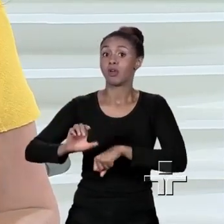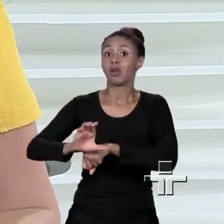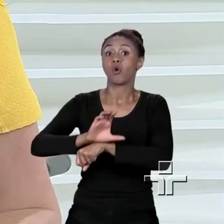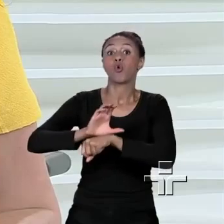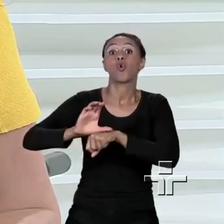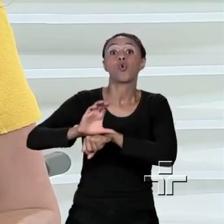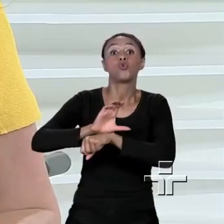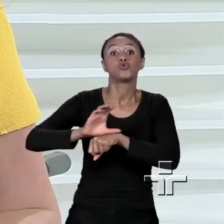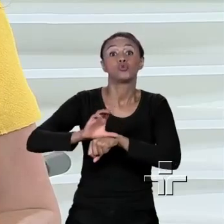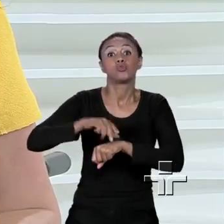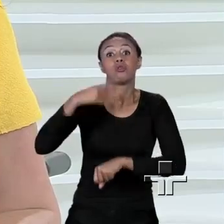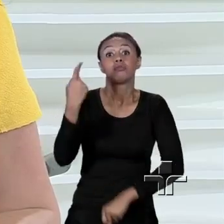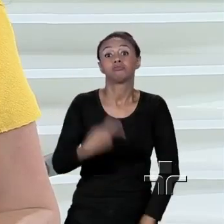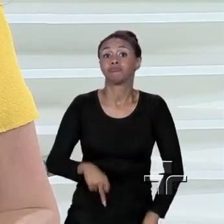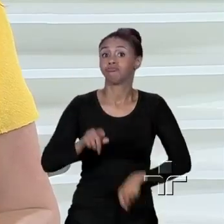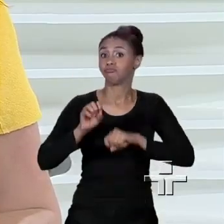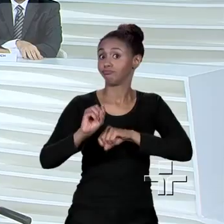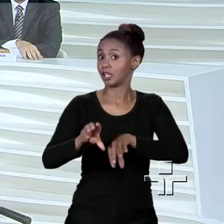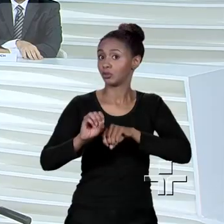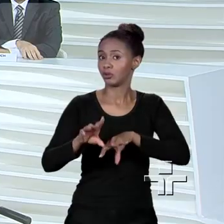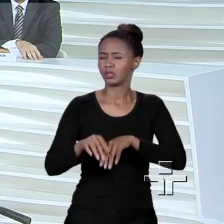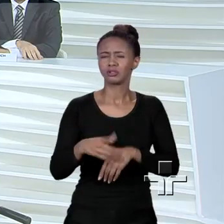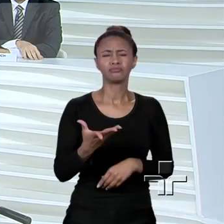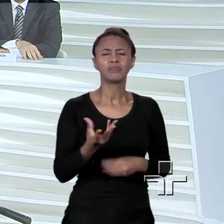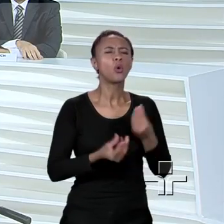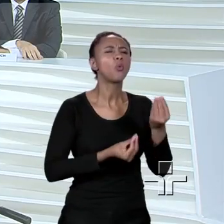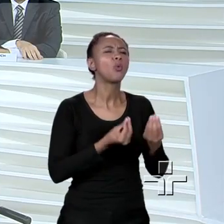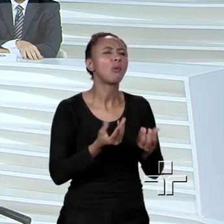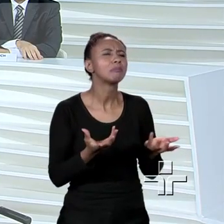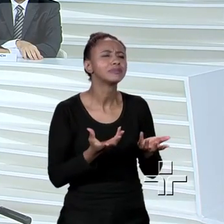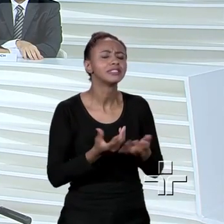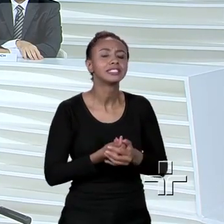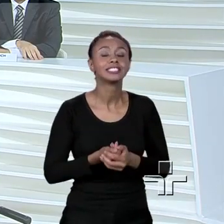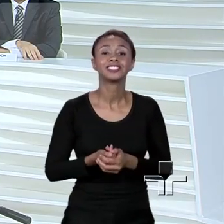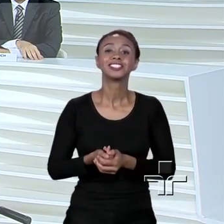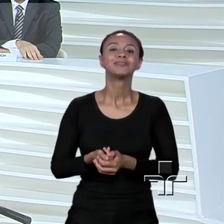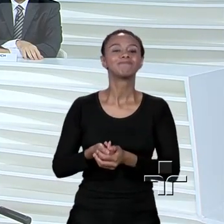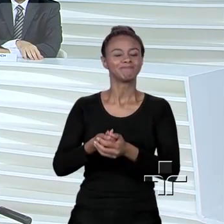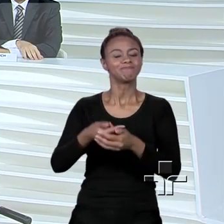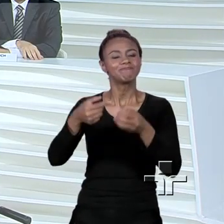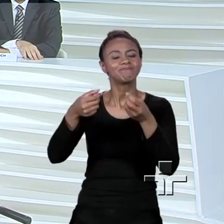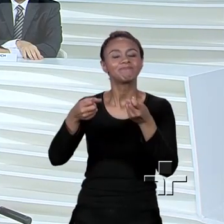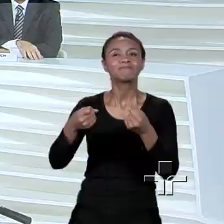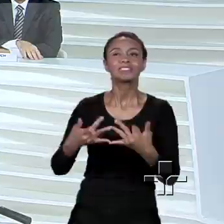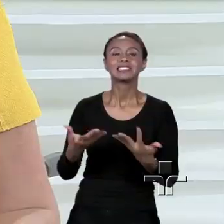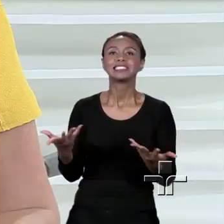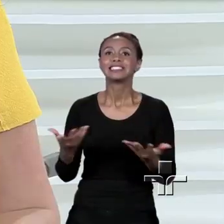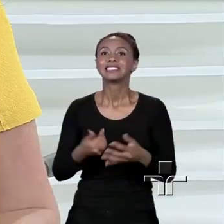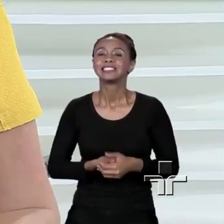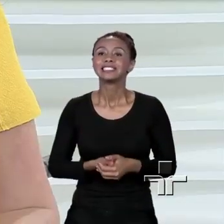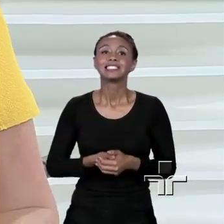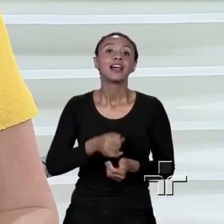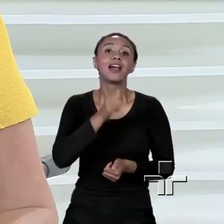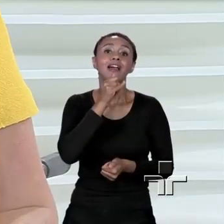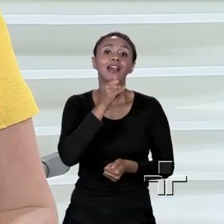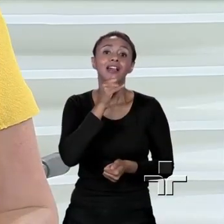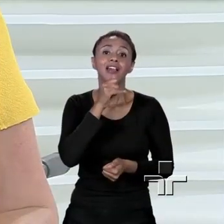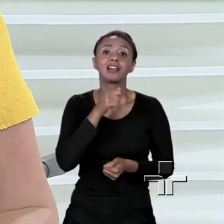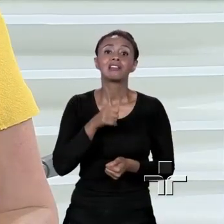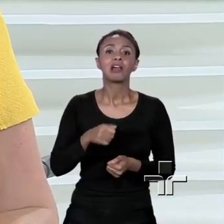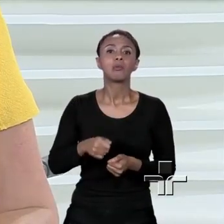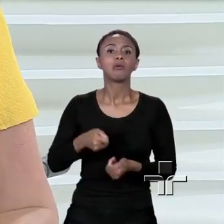da nossa educação. Em que sentido, senadora? No sentido de fazer prevalecer,